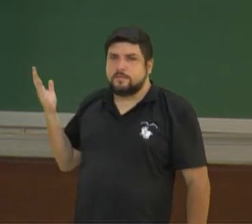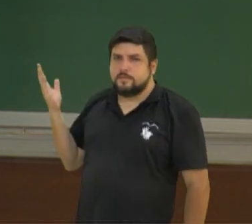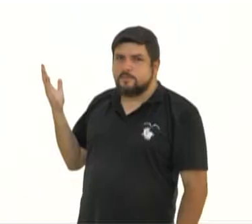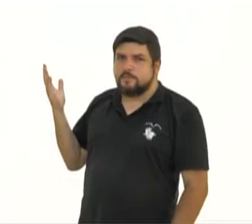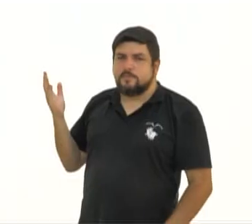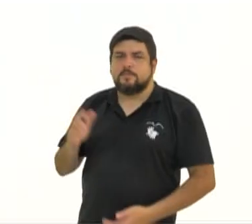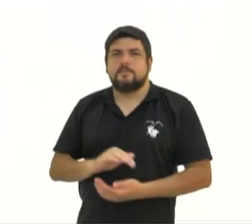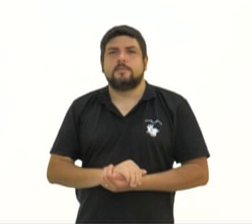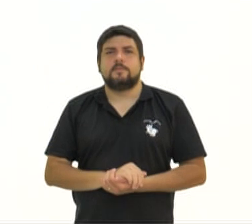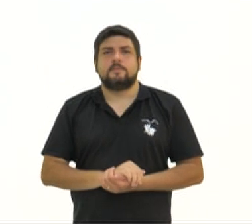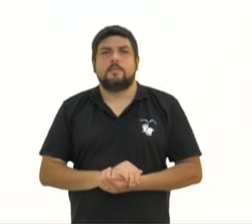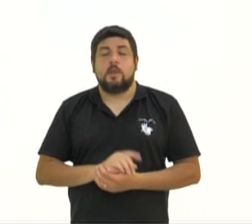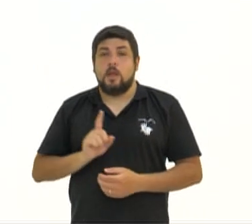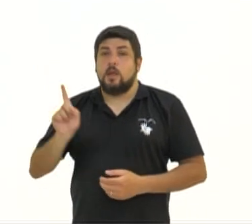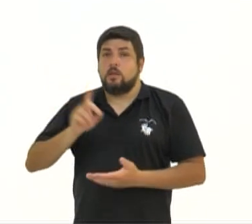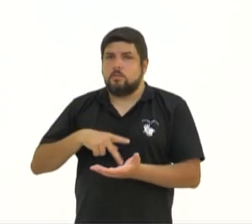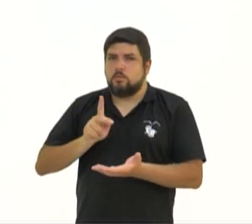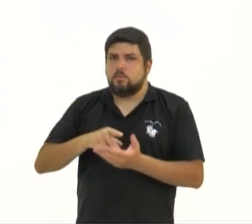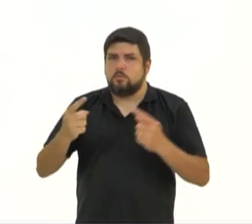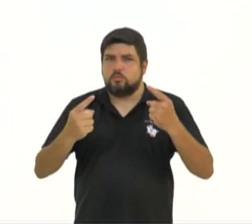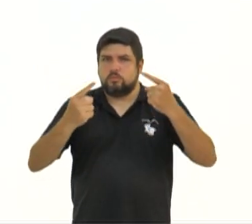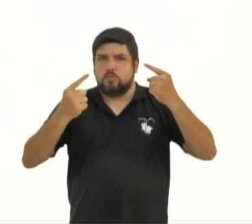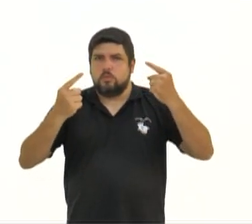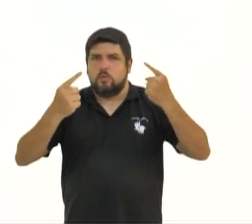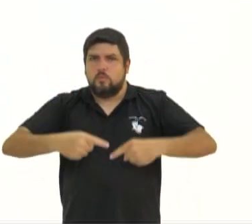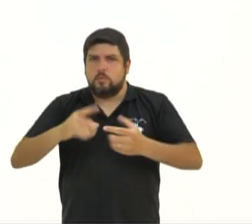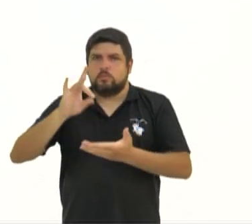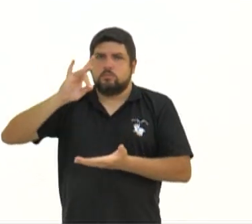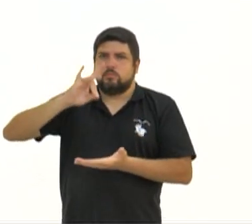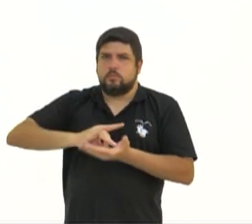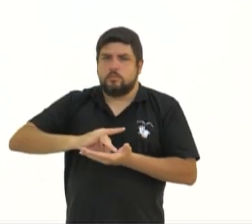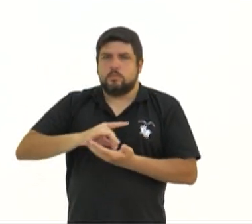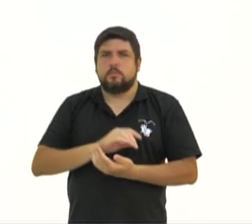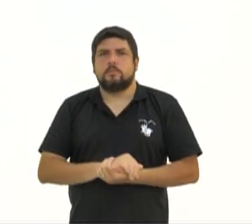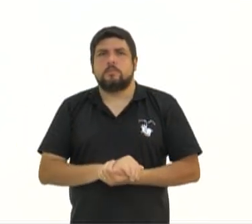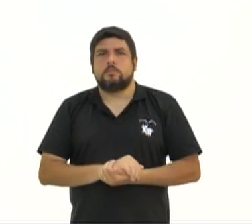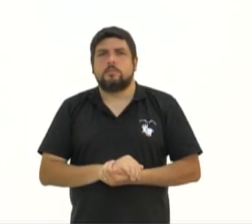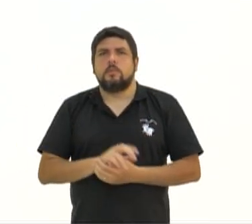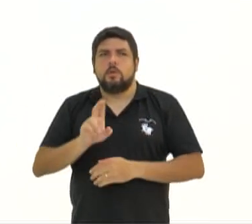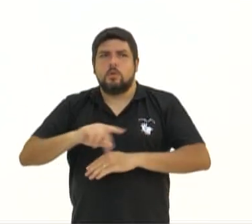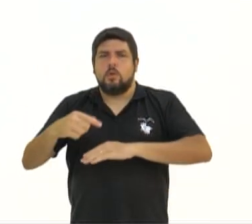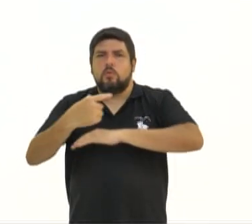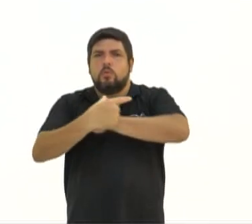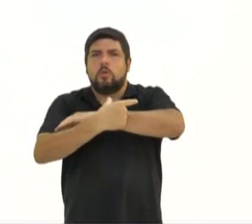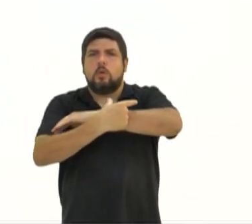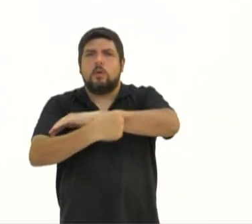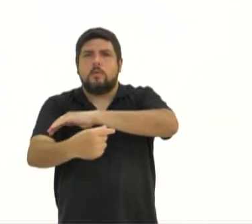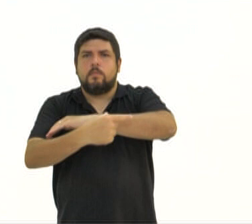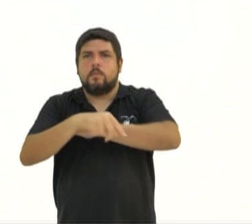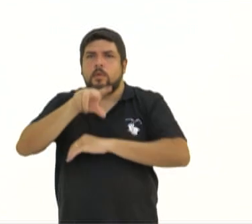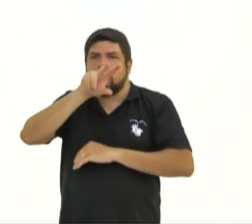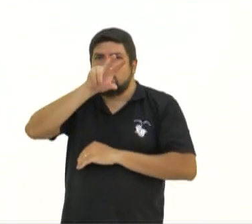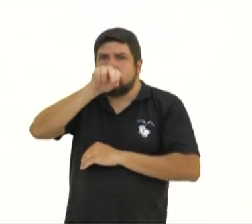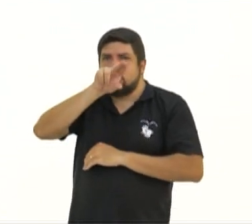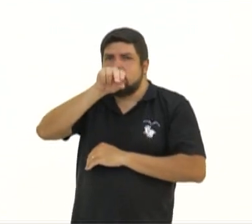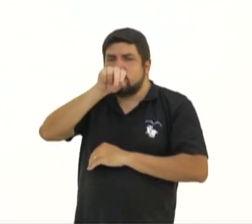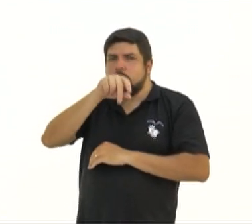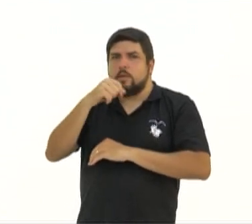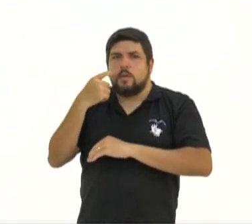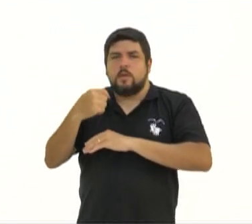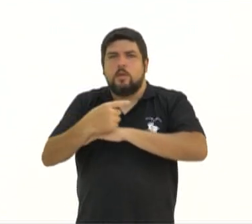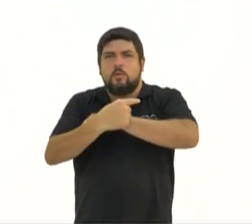Então, em competições oficiais, né, nós temos a peteca feita com penas de ganso, né? Então são 16 penas utilizadas